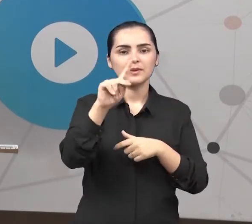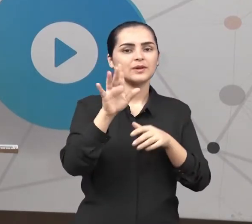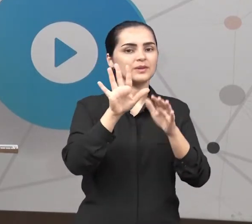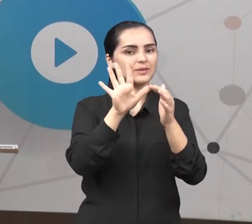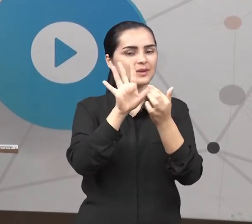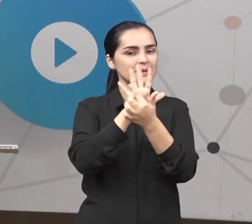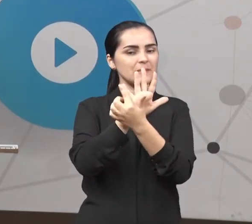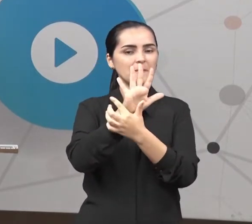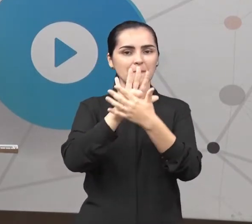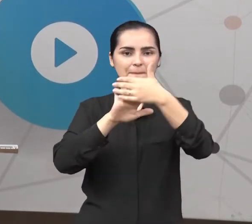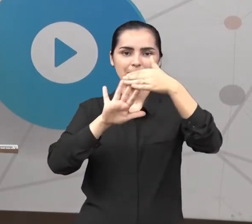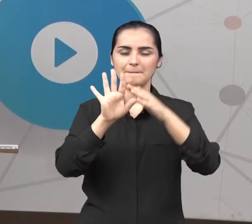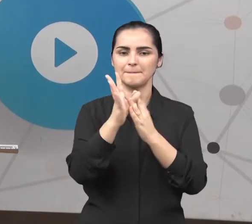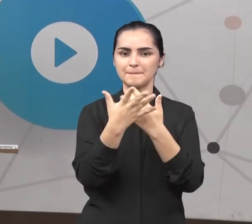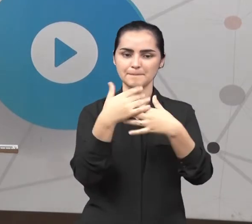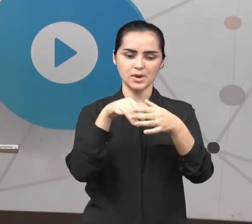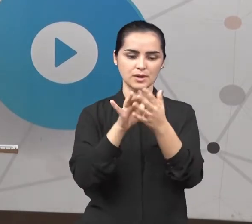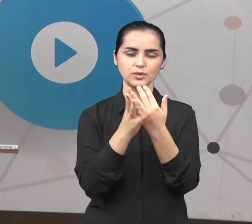Isso mesmo.